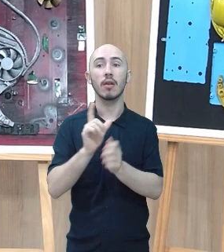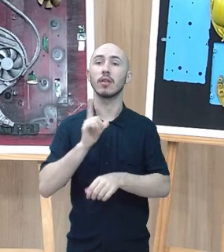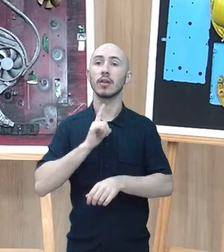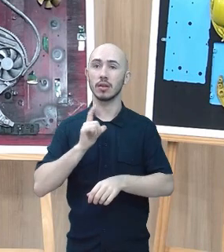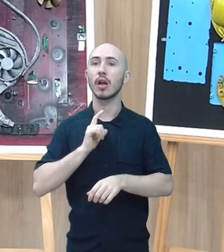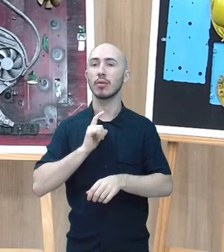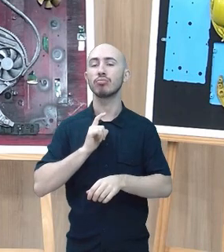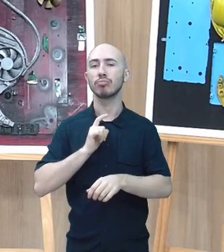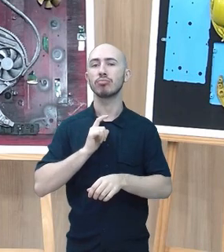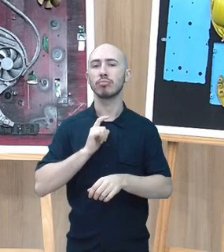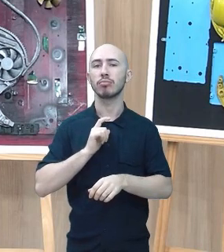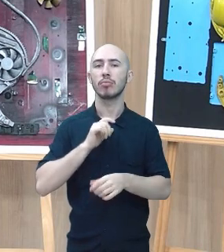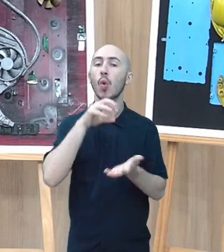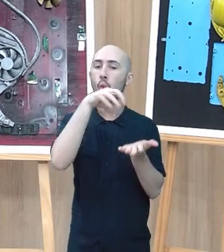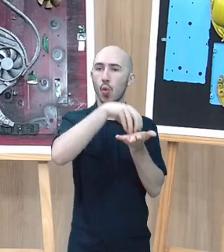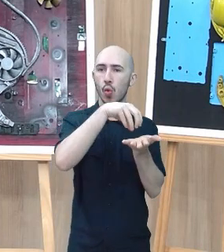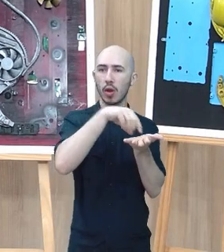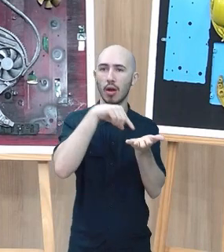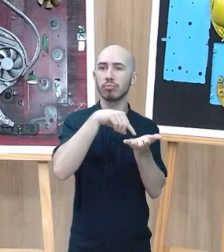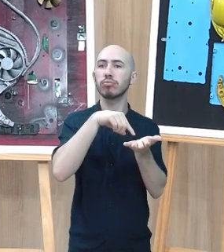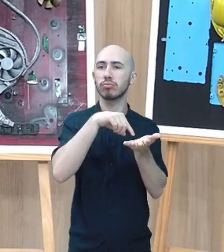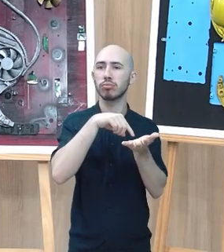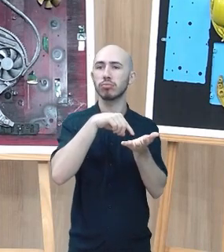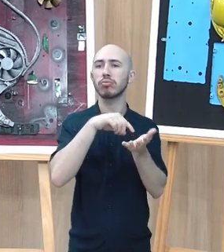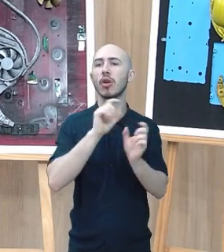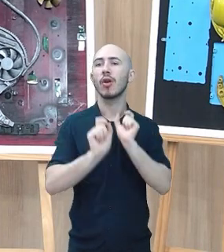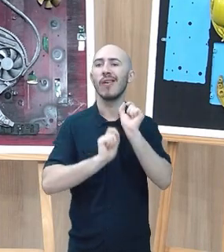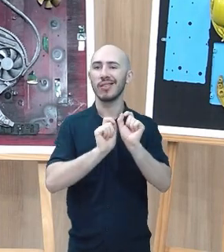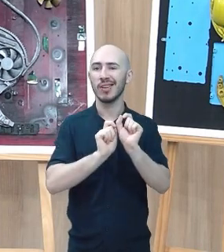de tratamentos lá em Candeias, né, que ela